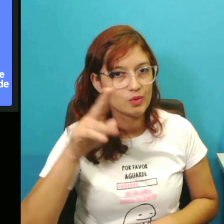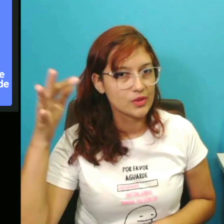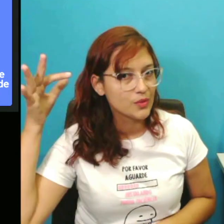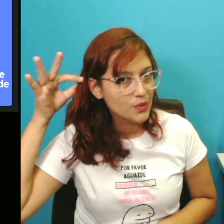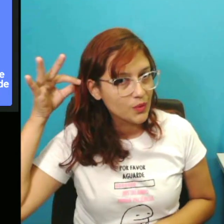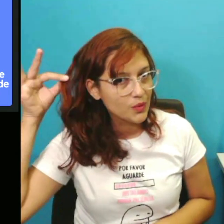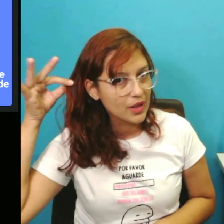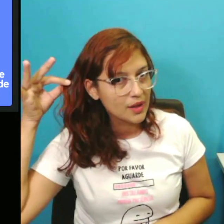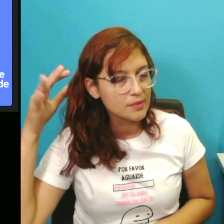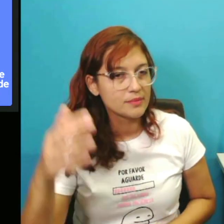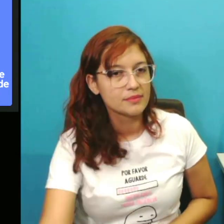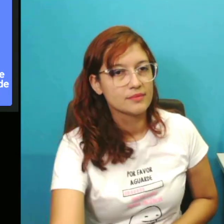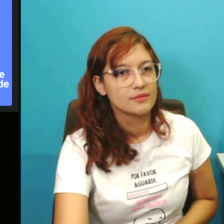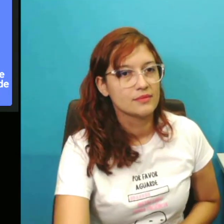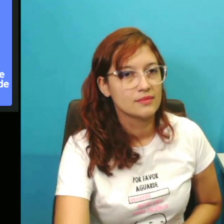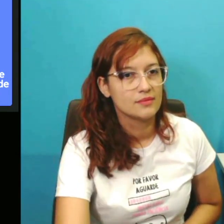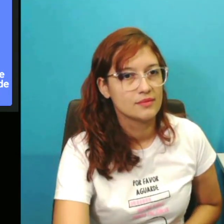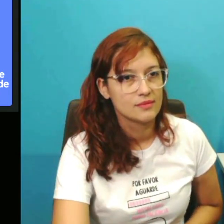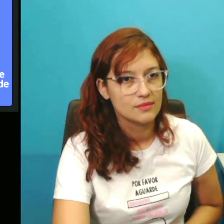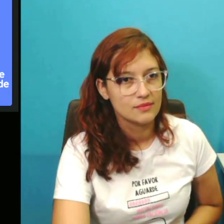Ainda usando fio de cabelo,